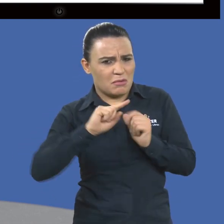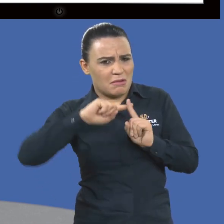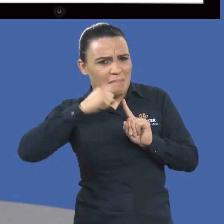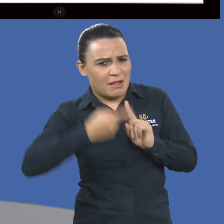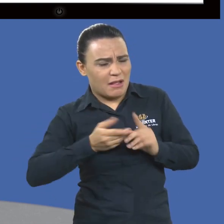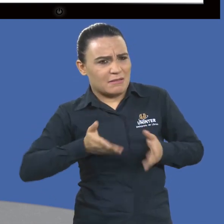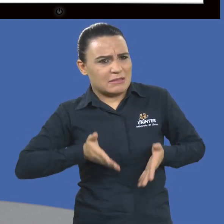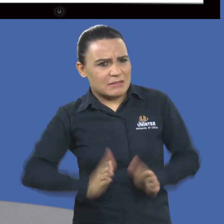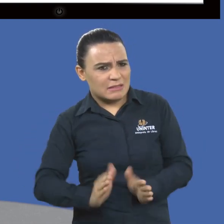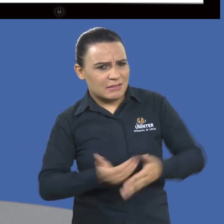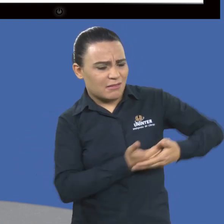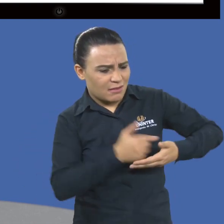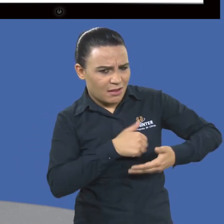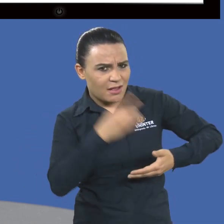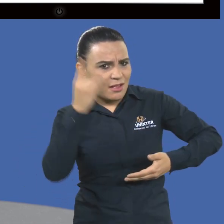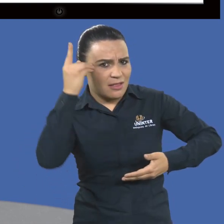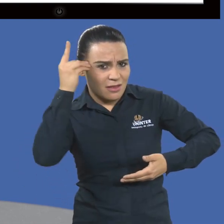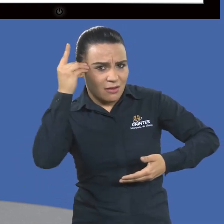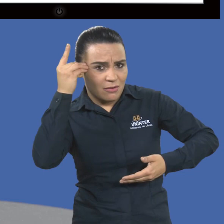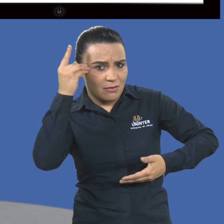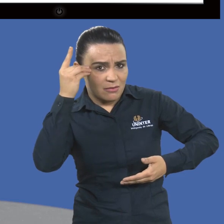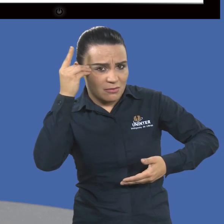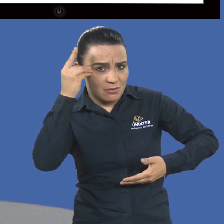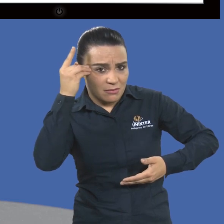coisa interessante de ver é assim que,